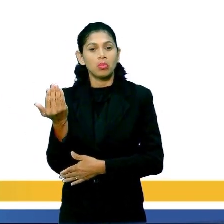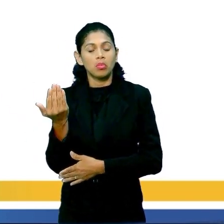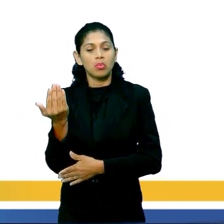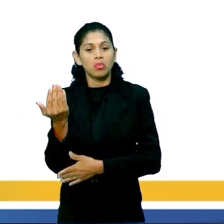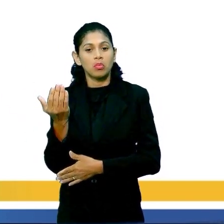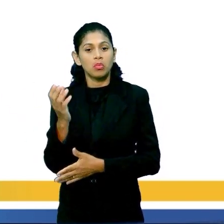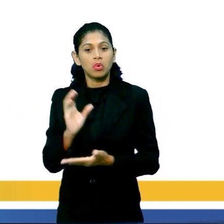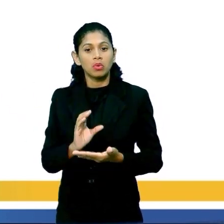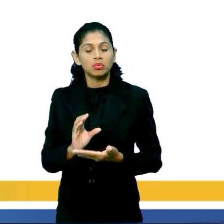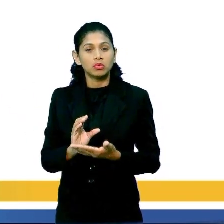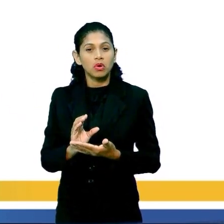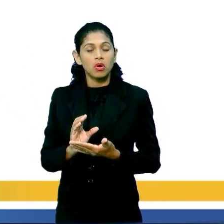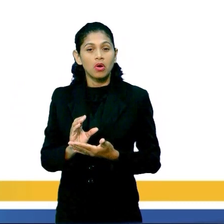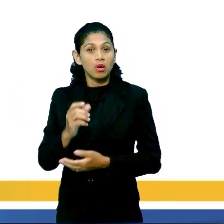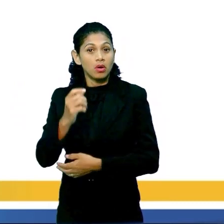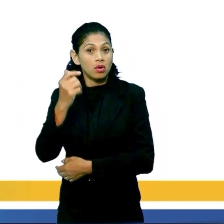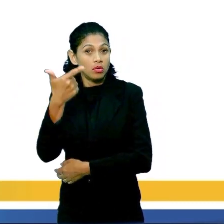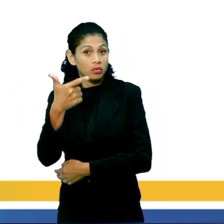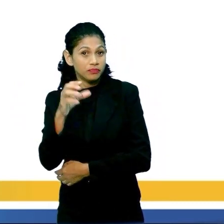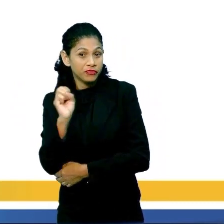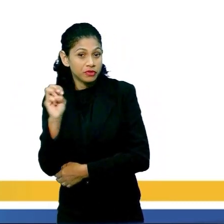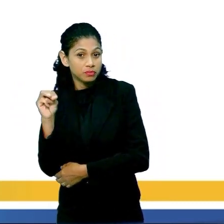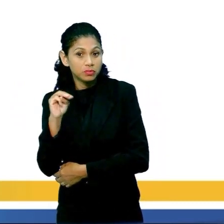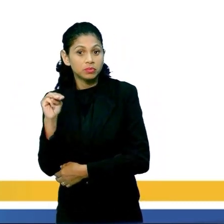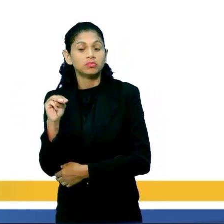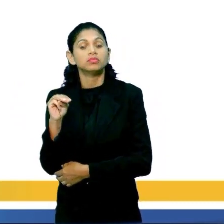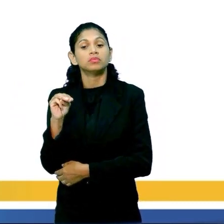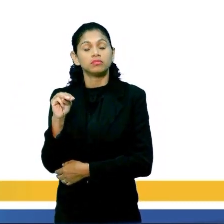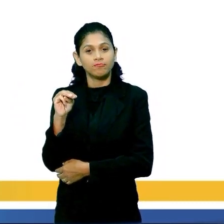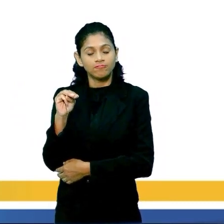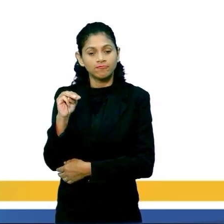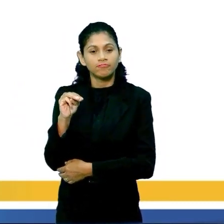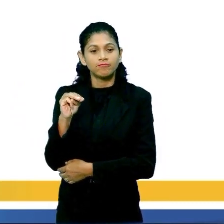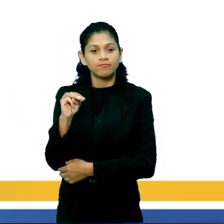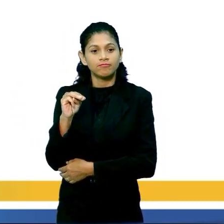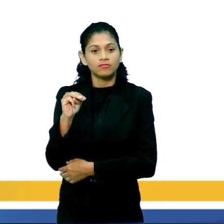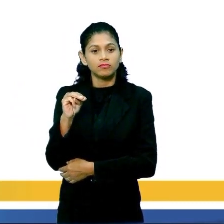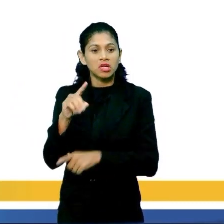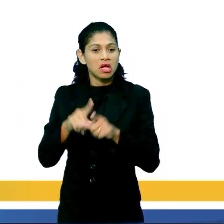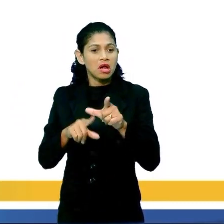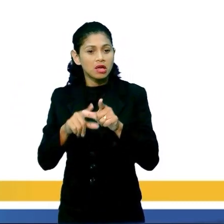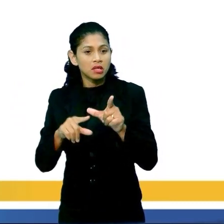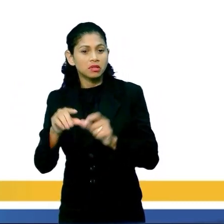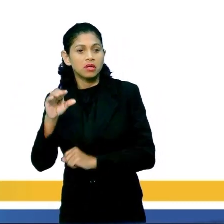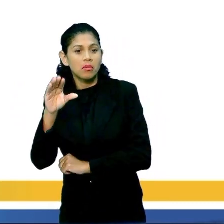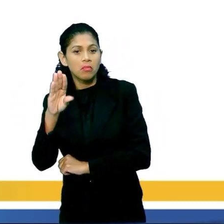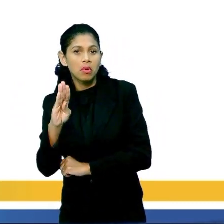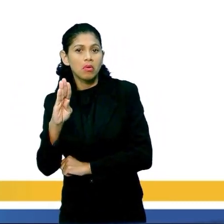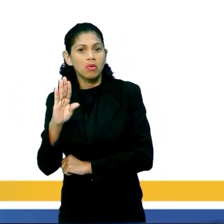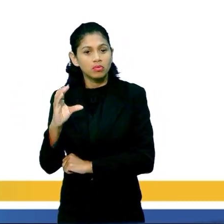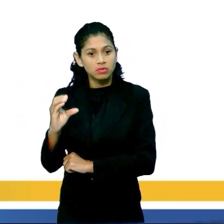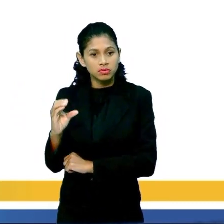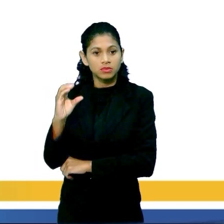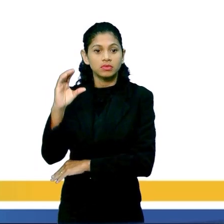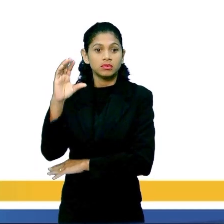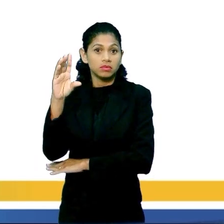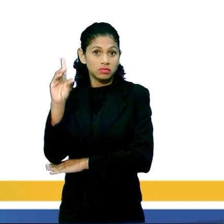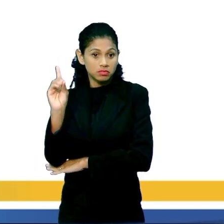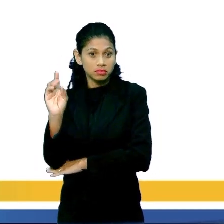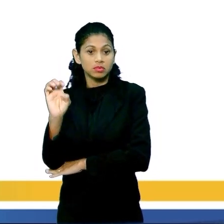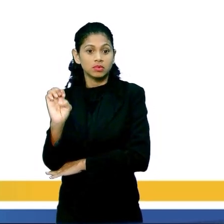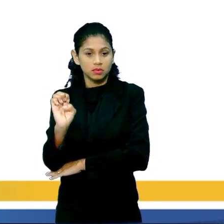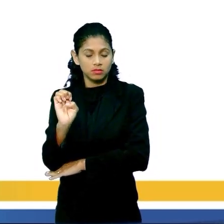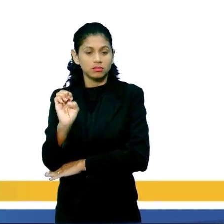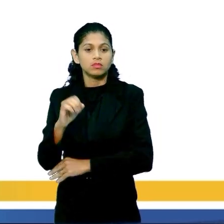percebeu que sua rotina começava a perder interesse notou a dependência que tinha desenvolvida essa rede compreendeu que ela expunha a intimidade da sua